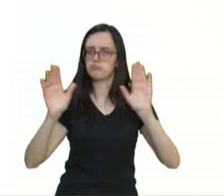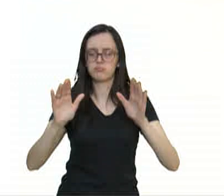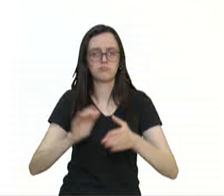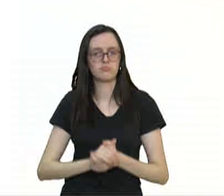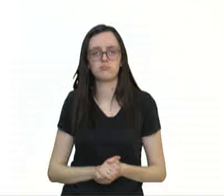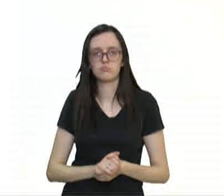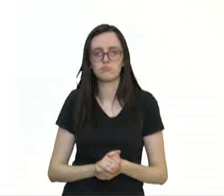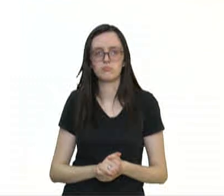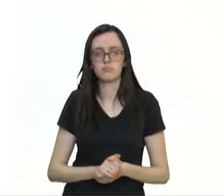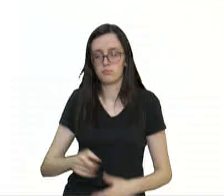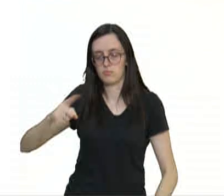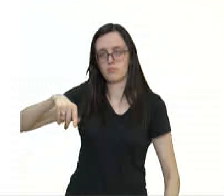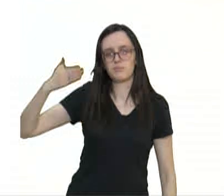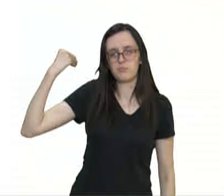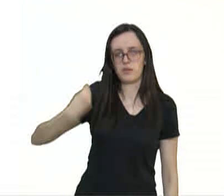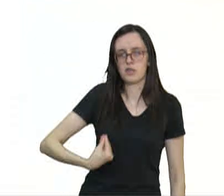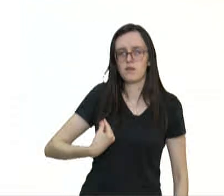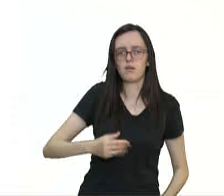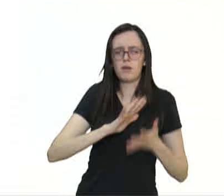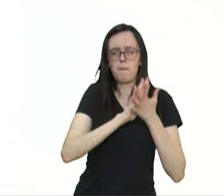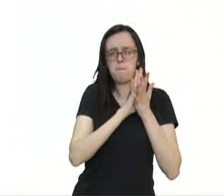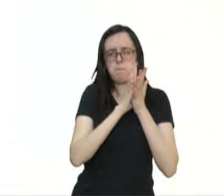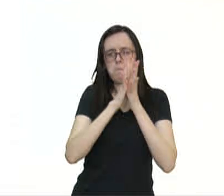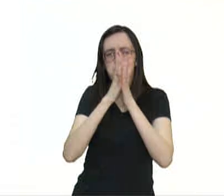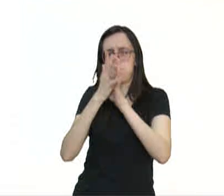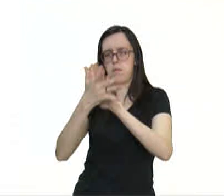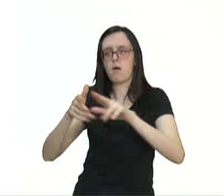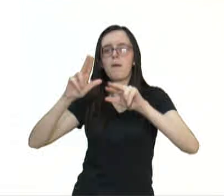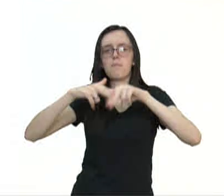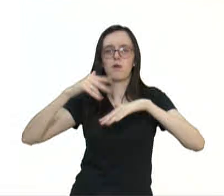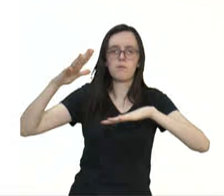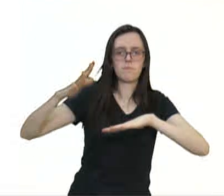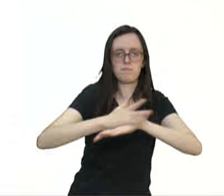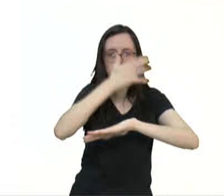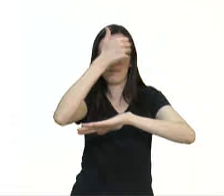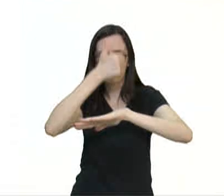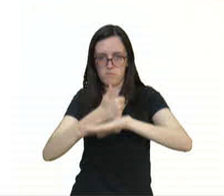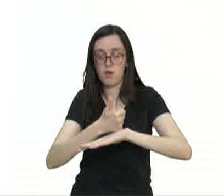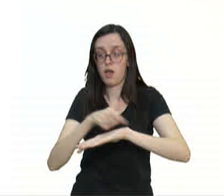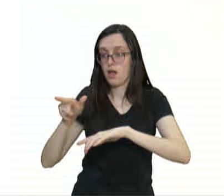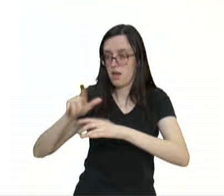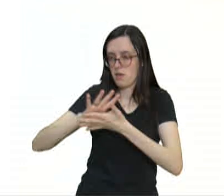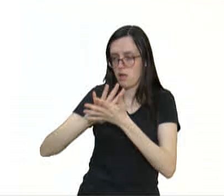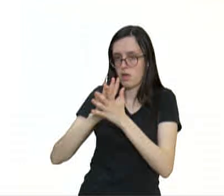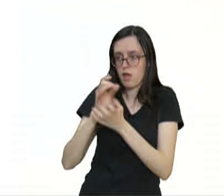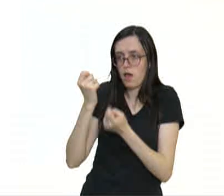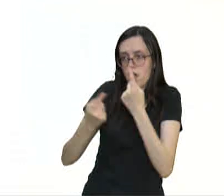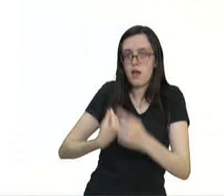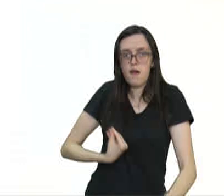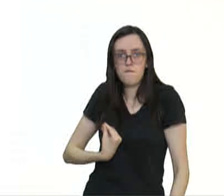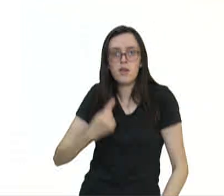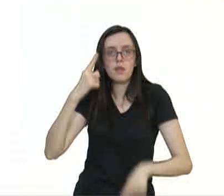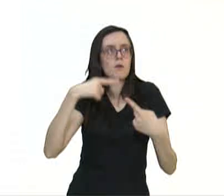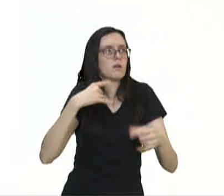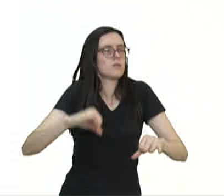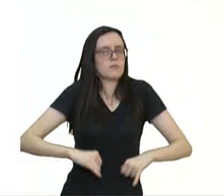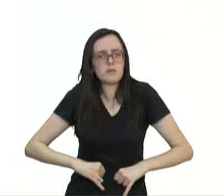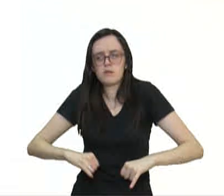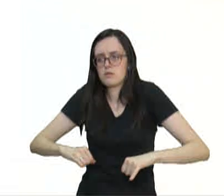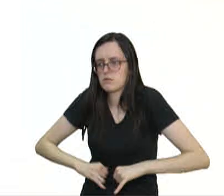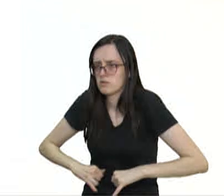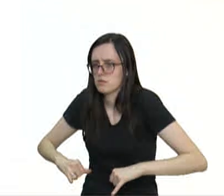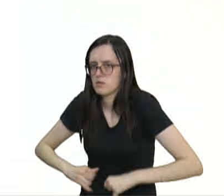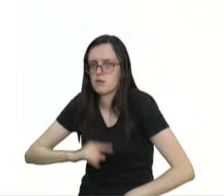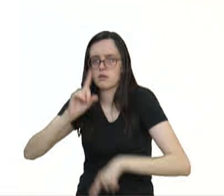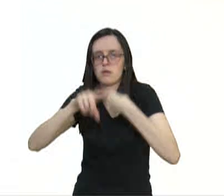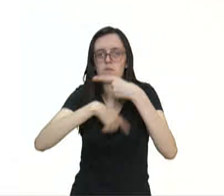que sobreviveram ao genocídio causado pela colonização foram limitados por exploradores e depois latifundiários e